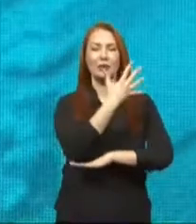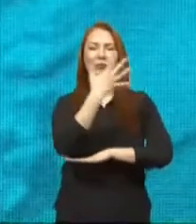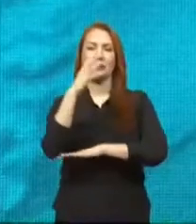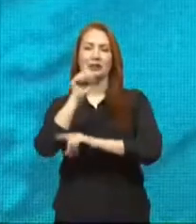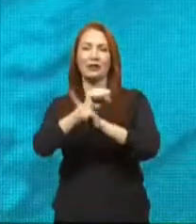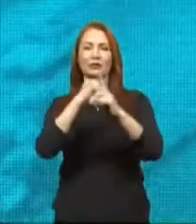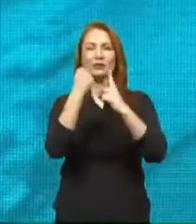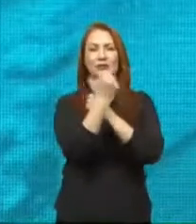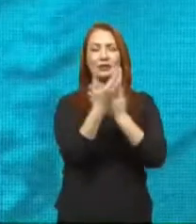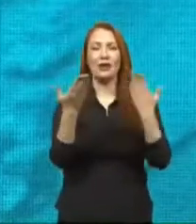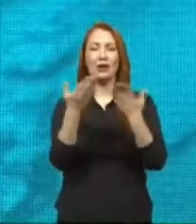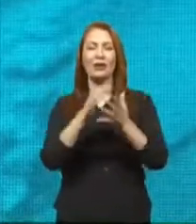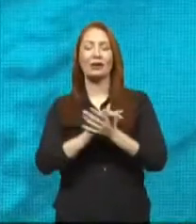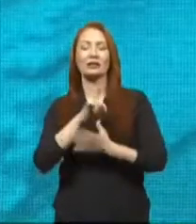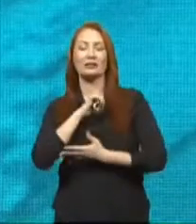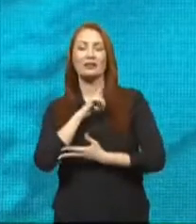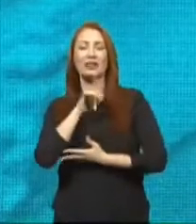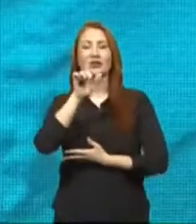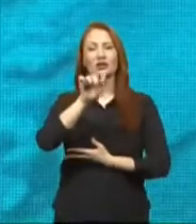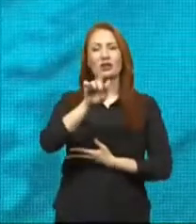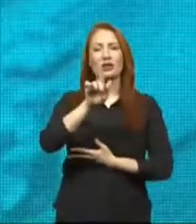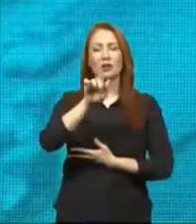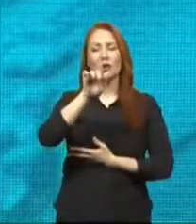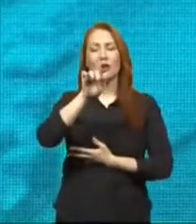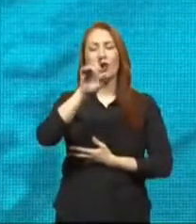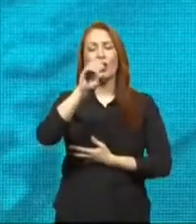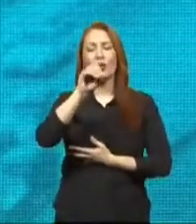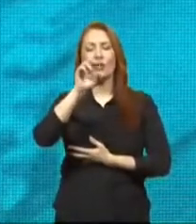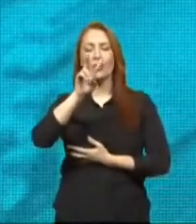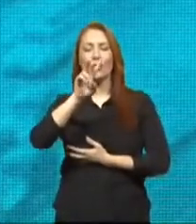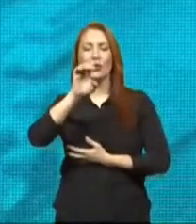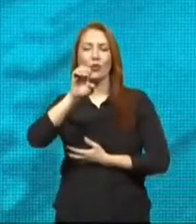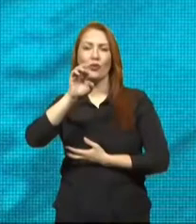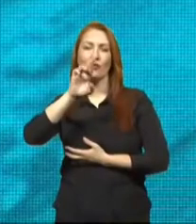ter o G da governança do ESG. Muito legal, gente.